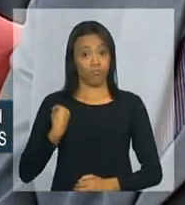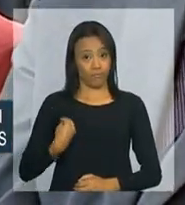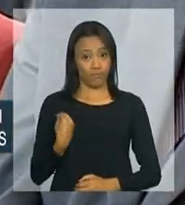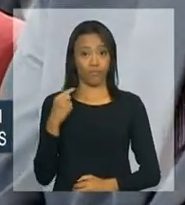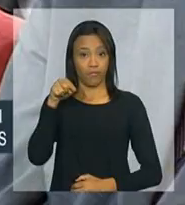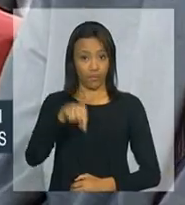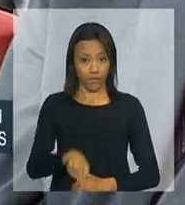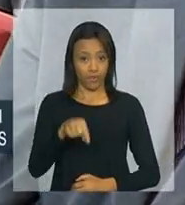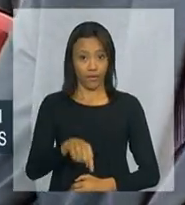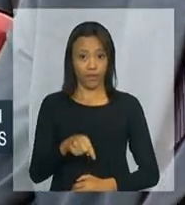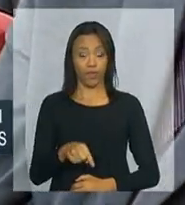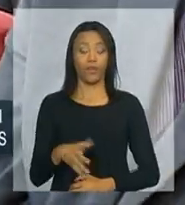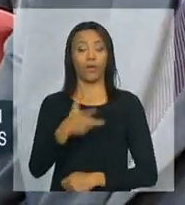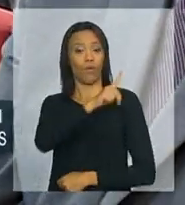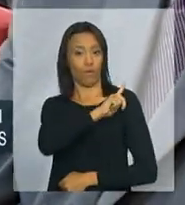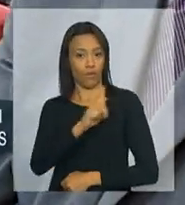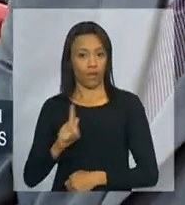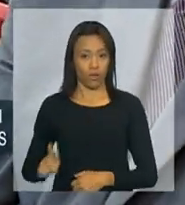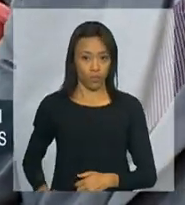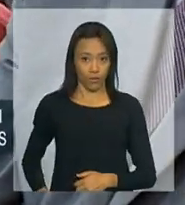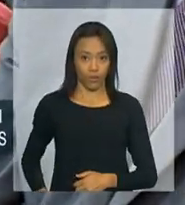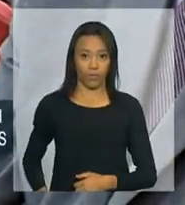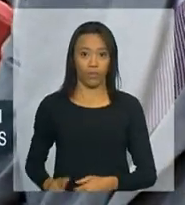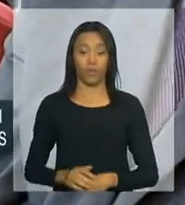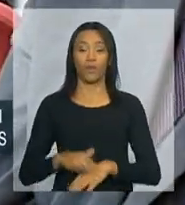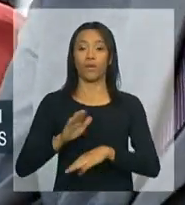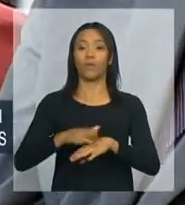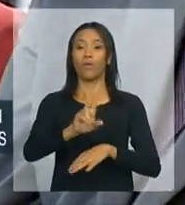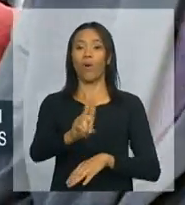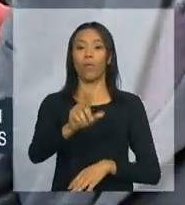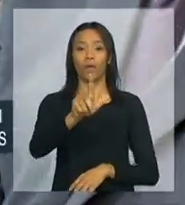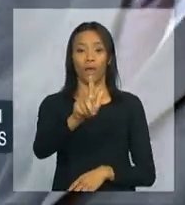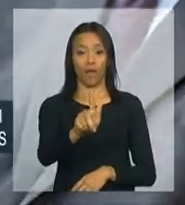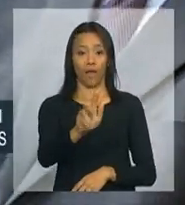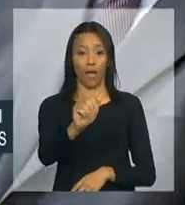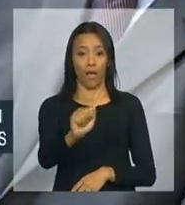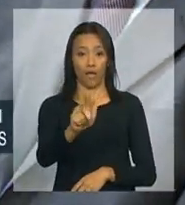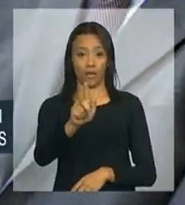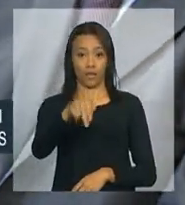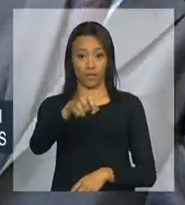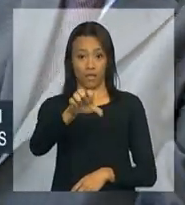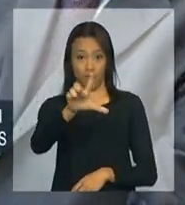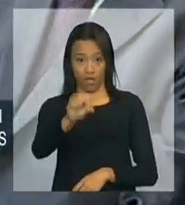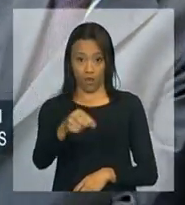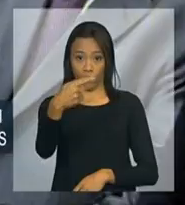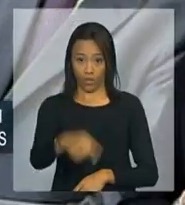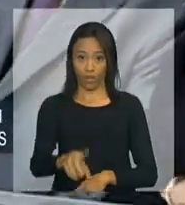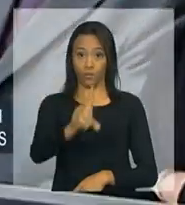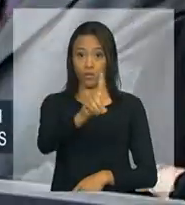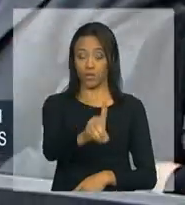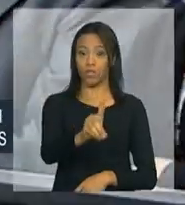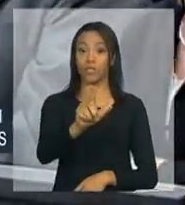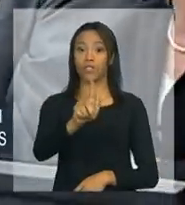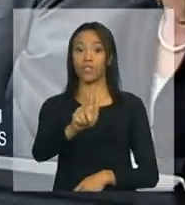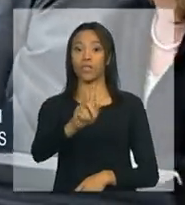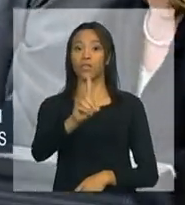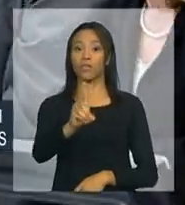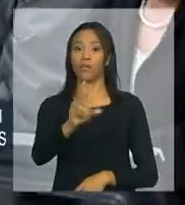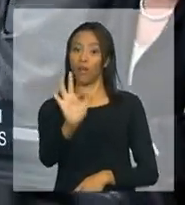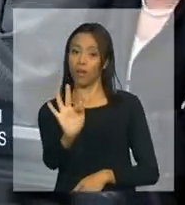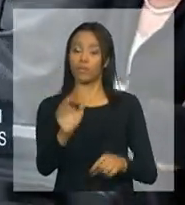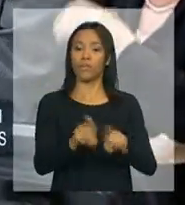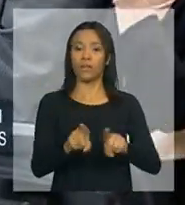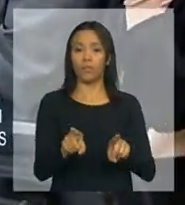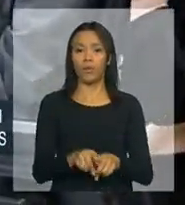governador, aqui o governador do Distrito Federal, governador Agnello, o ministro